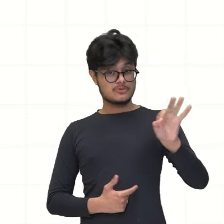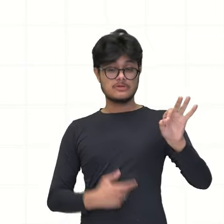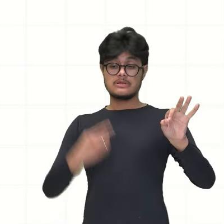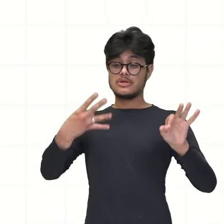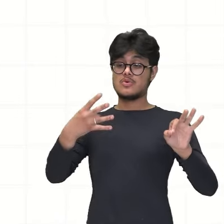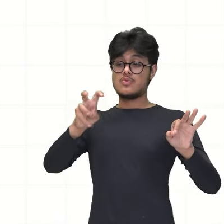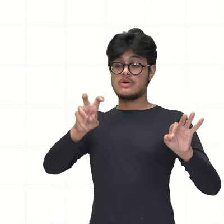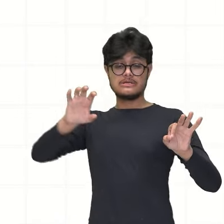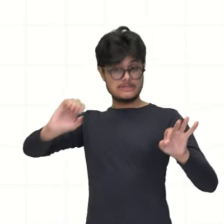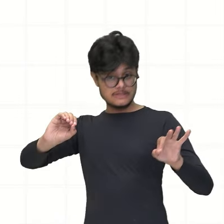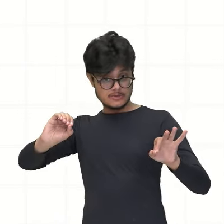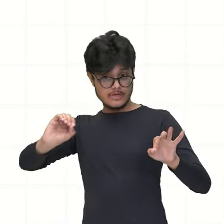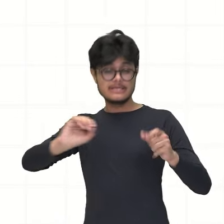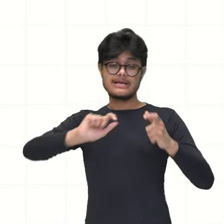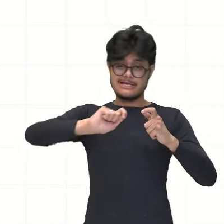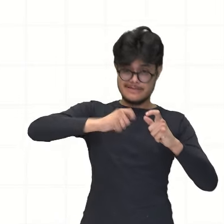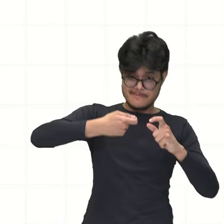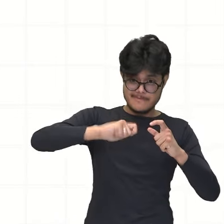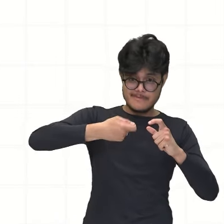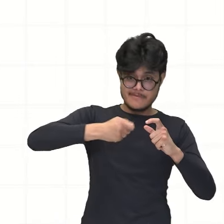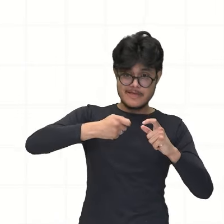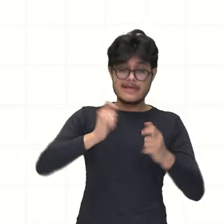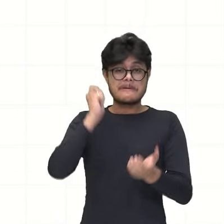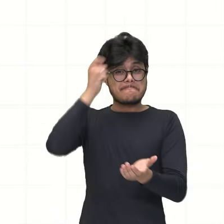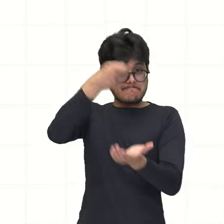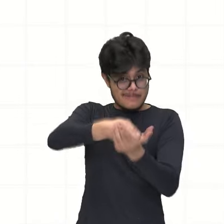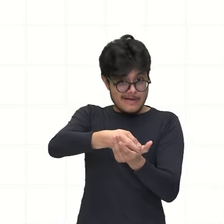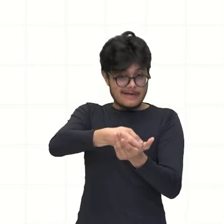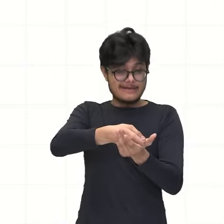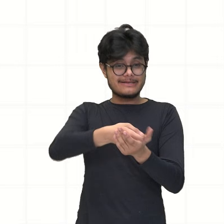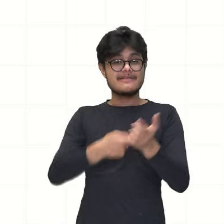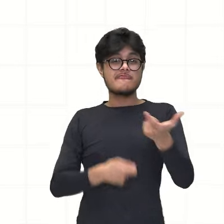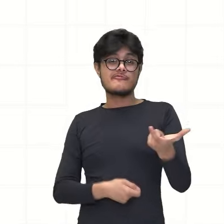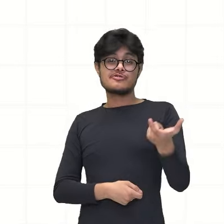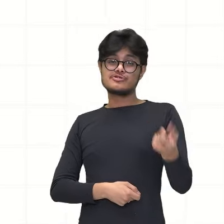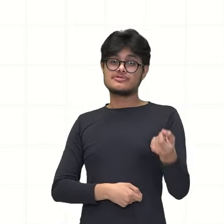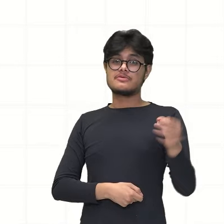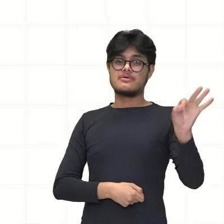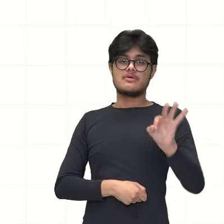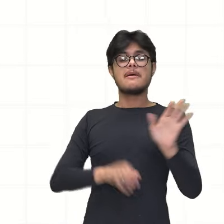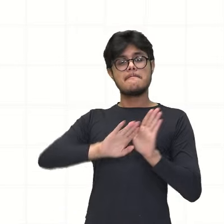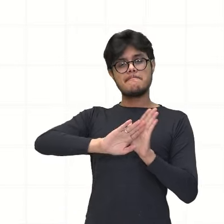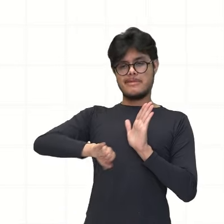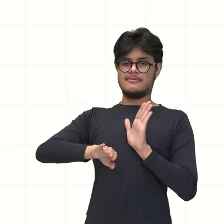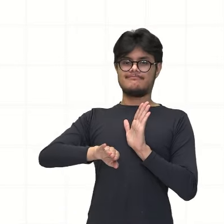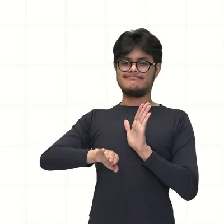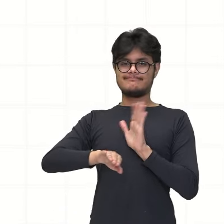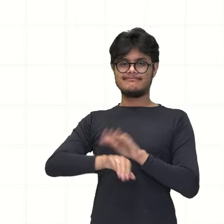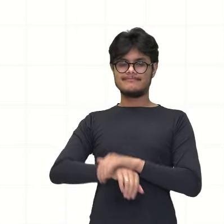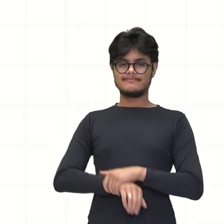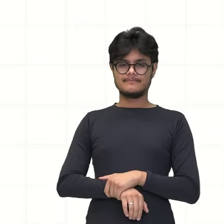pago via Pix ou à vista, vai ser 20% de